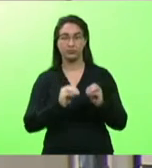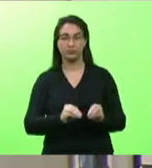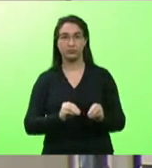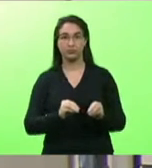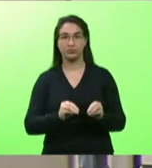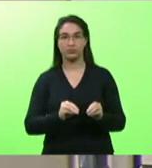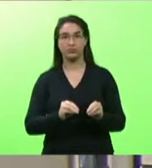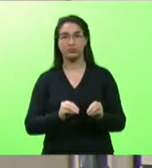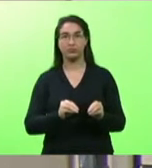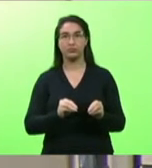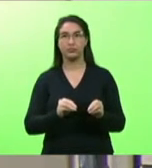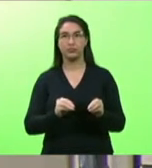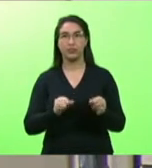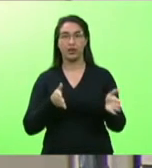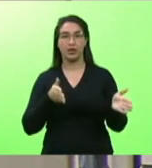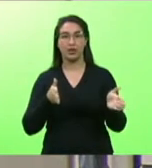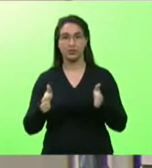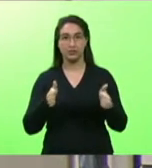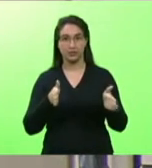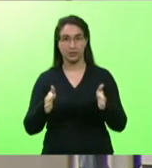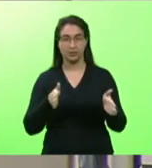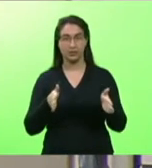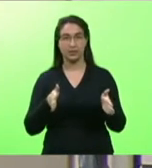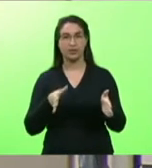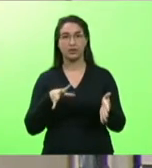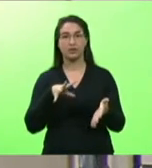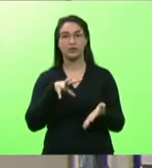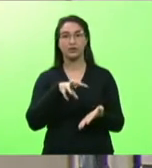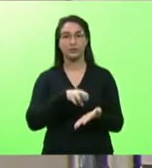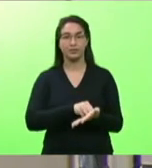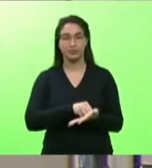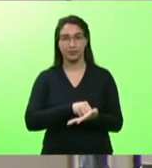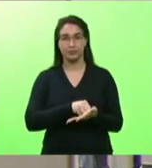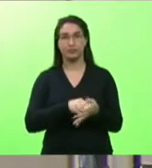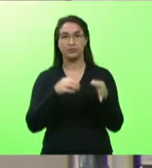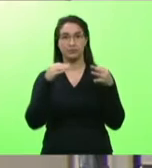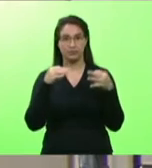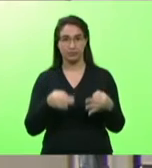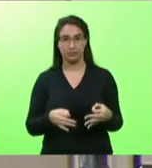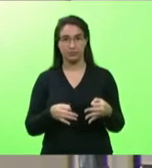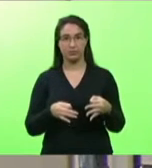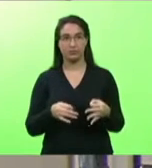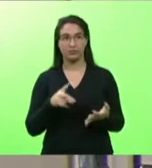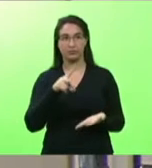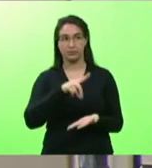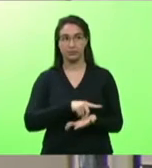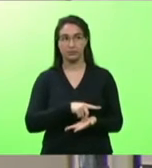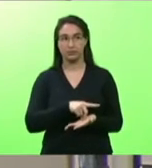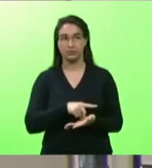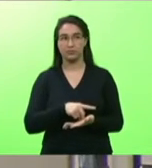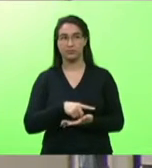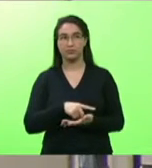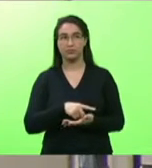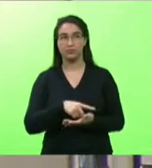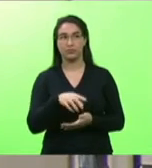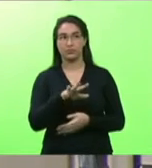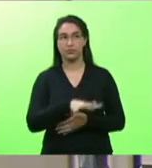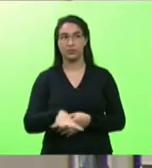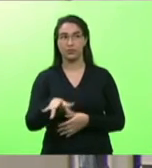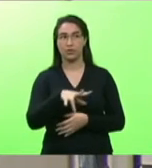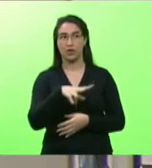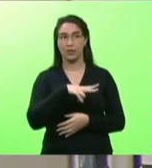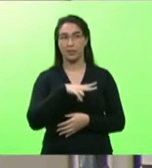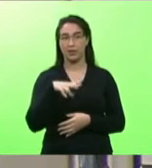nota 10 como forma de certificação oficial aos estabelecimentos privados ou públicos que promovam a acessibilidade